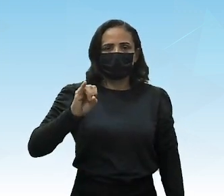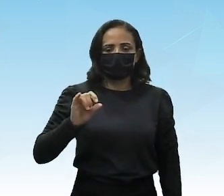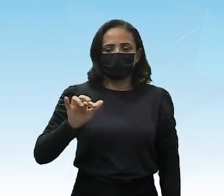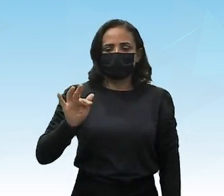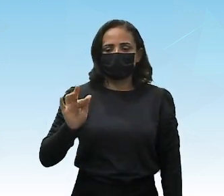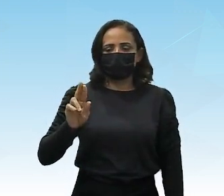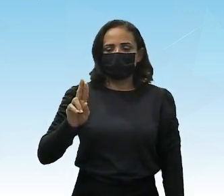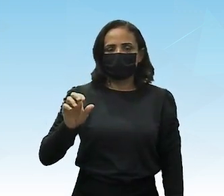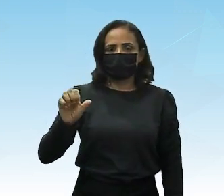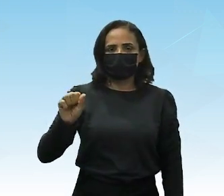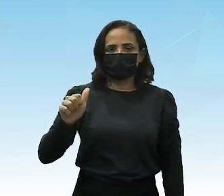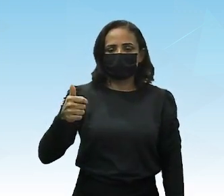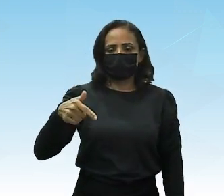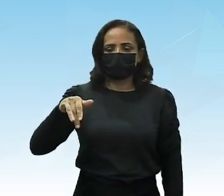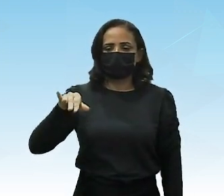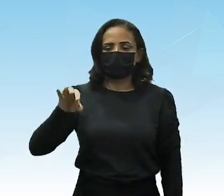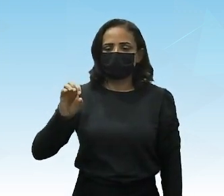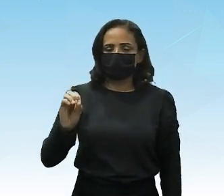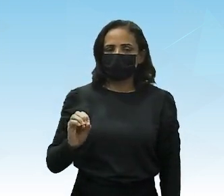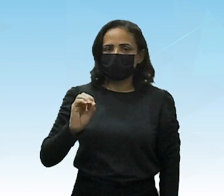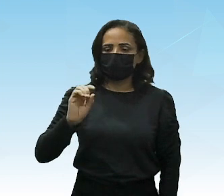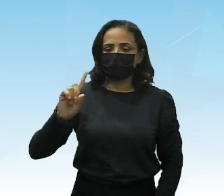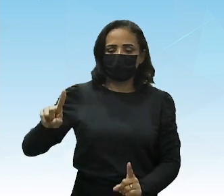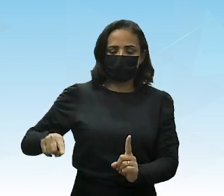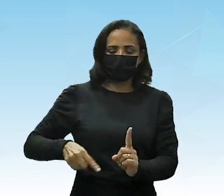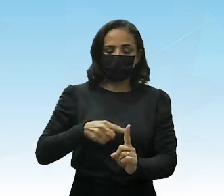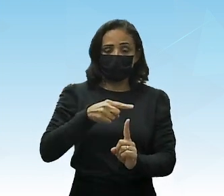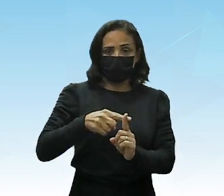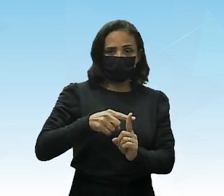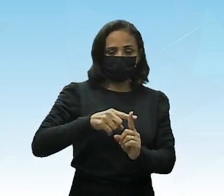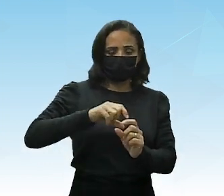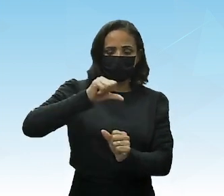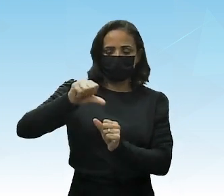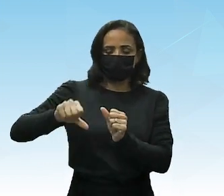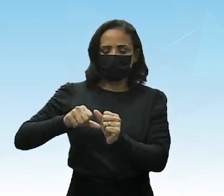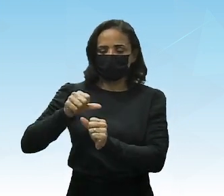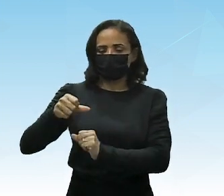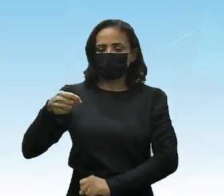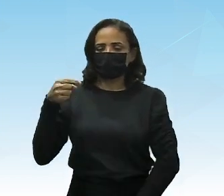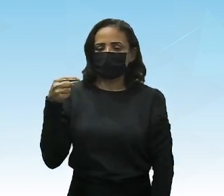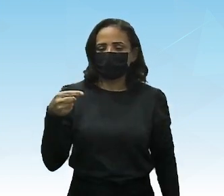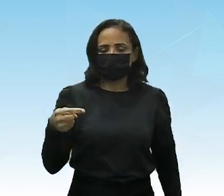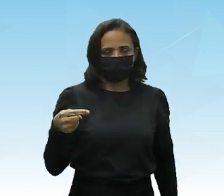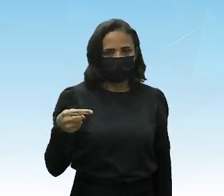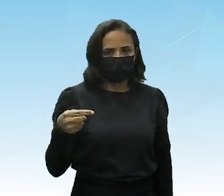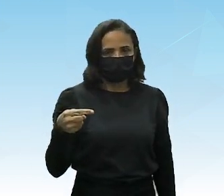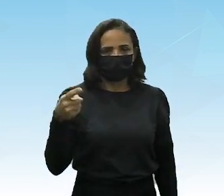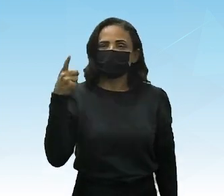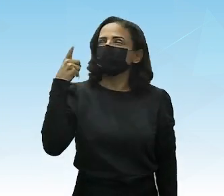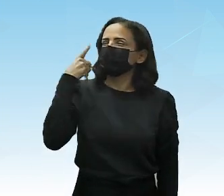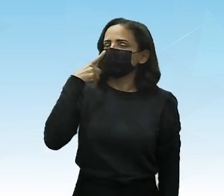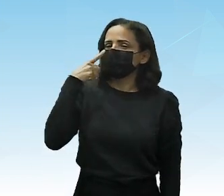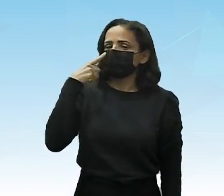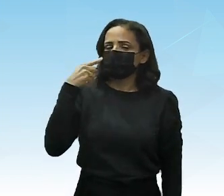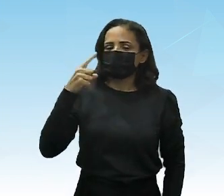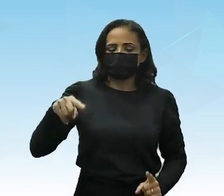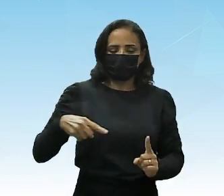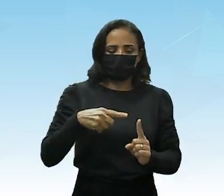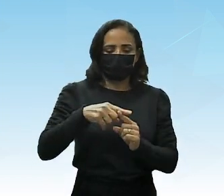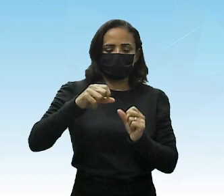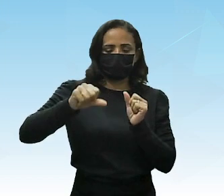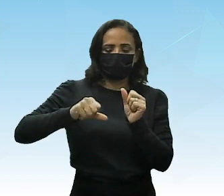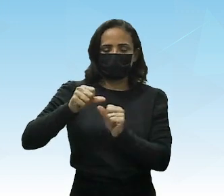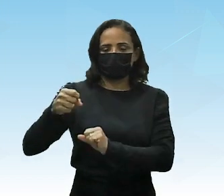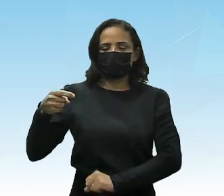passando de um lugar de mais, ó, para menos, passando de um lugar de mais para